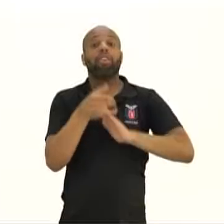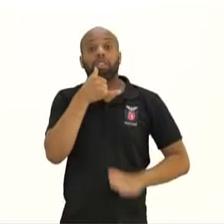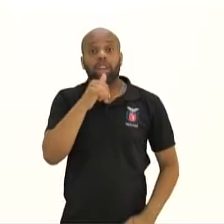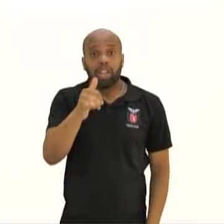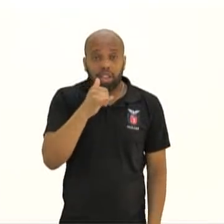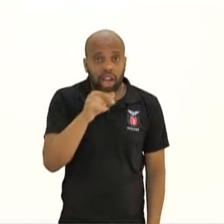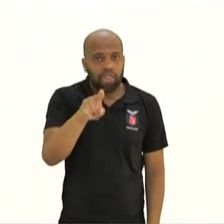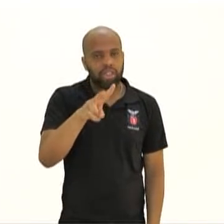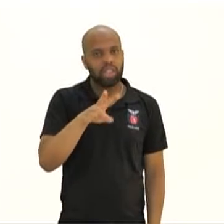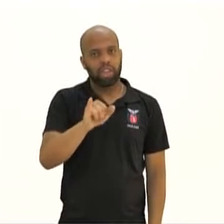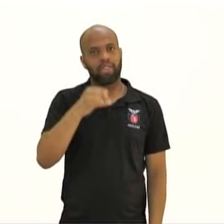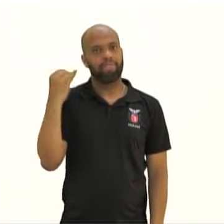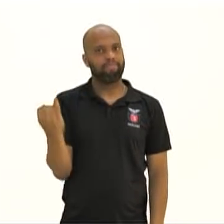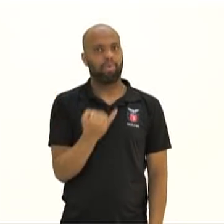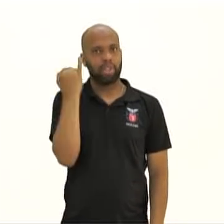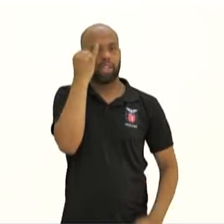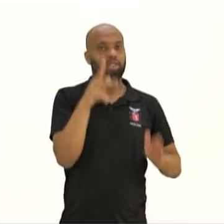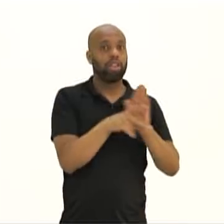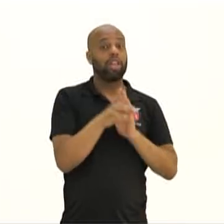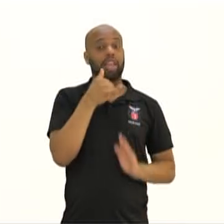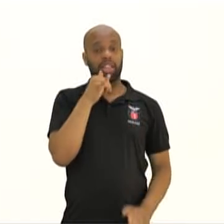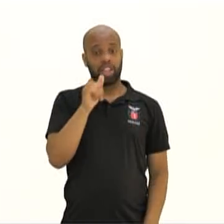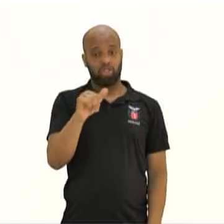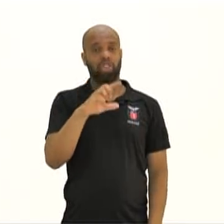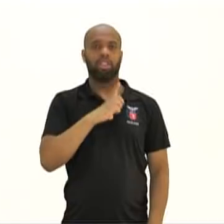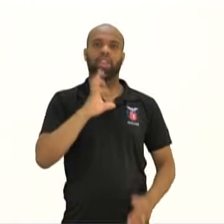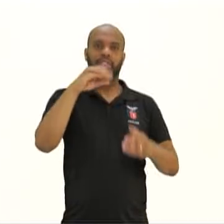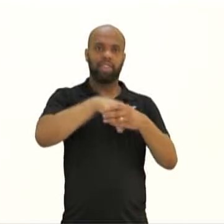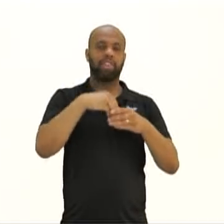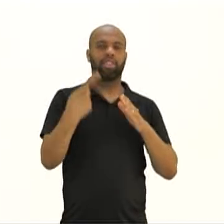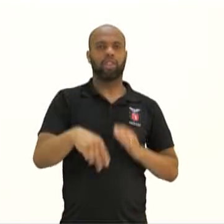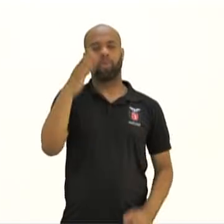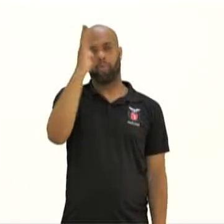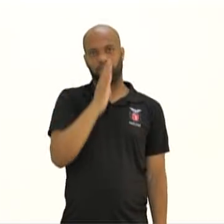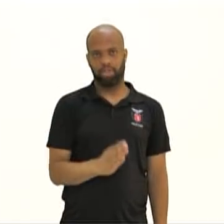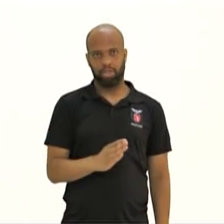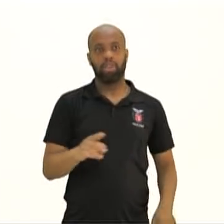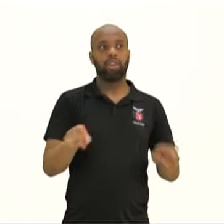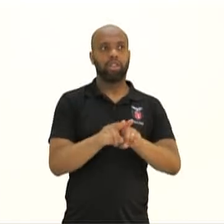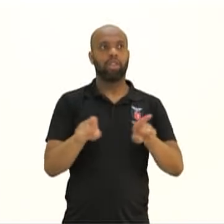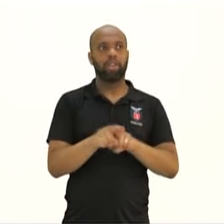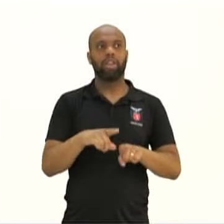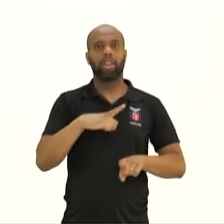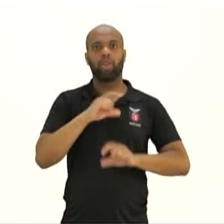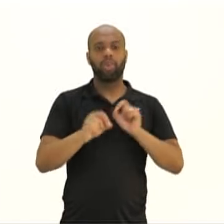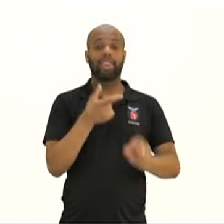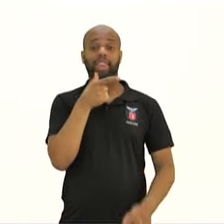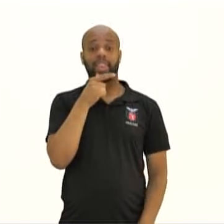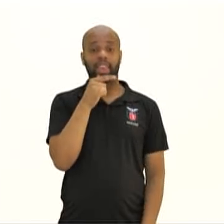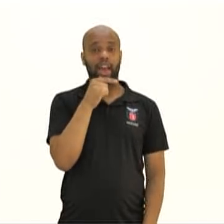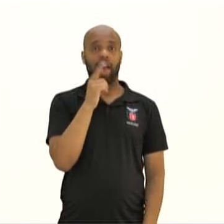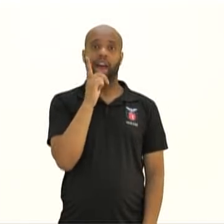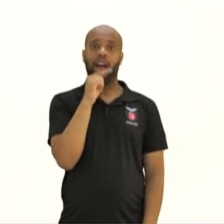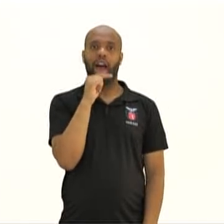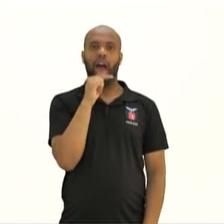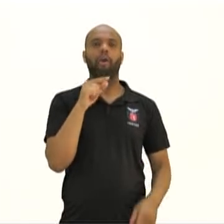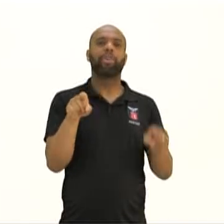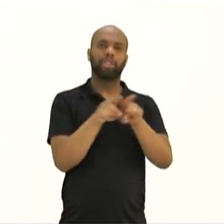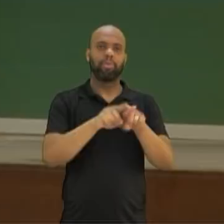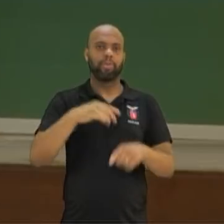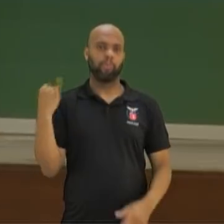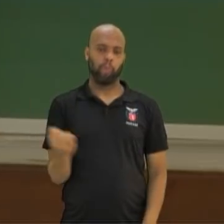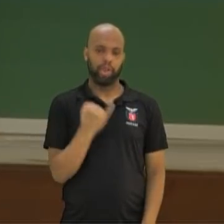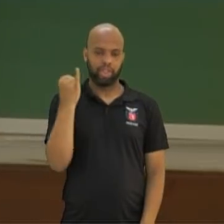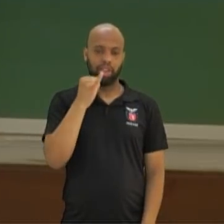ver a importância que o recurso energia foi dado dentro do Brasil e, logicamente, a fonte, água e, logicamente,